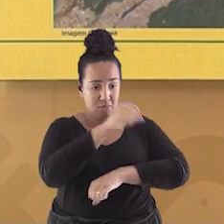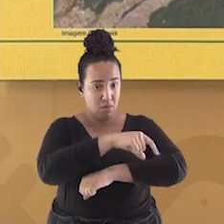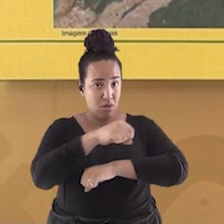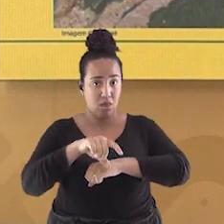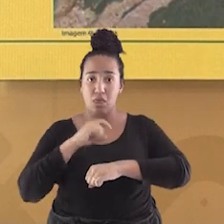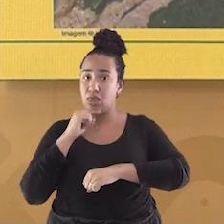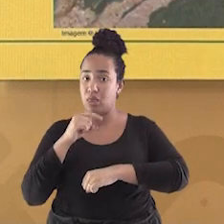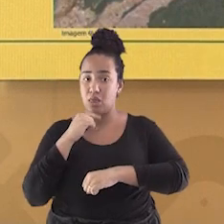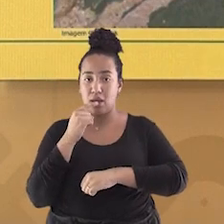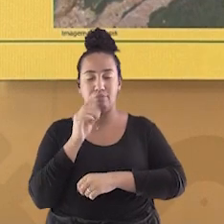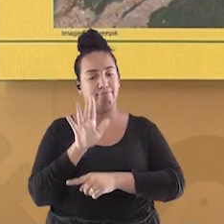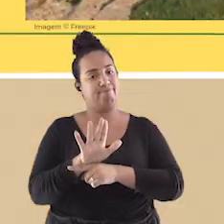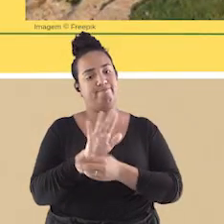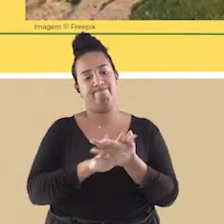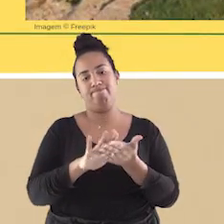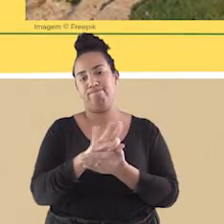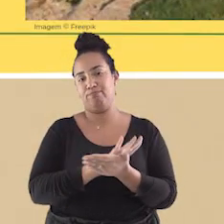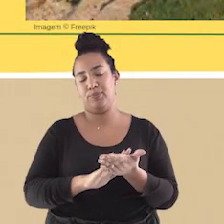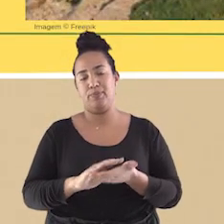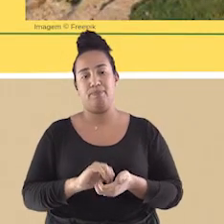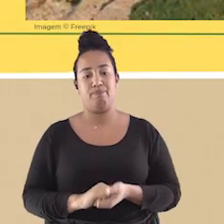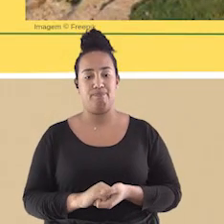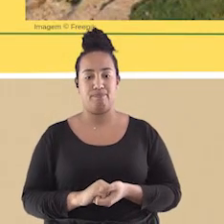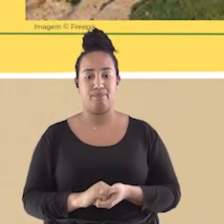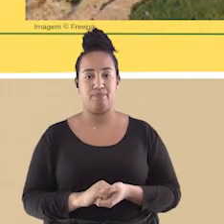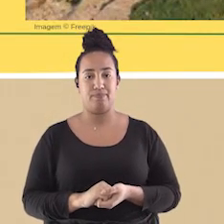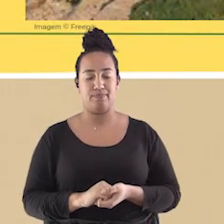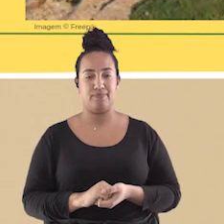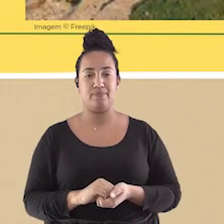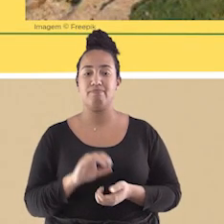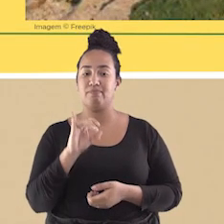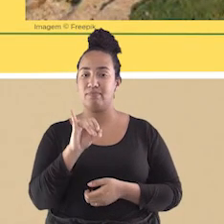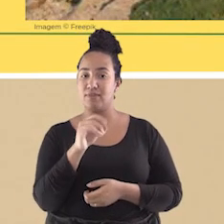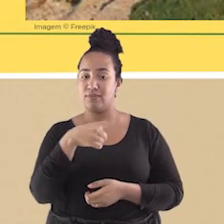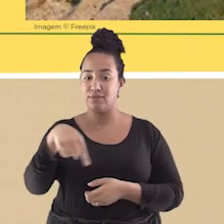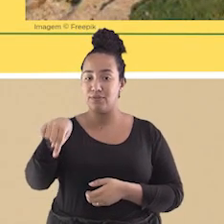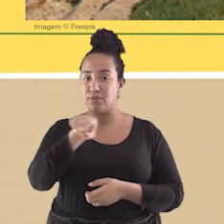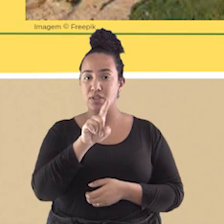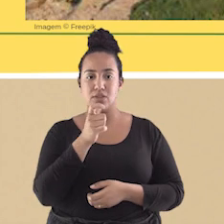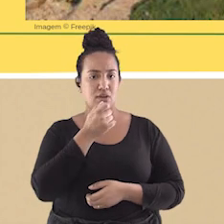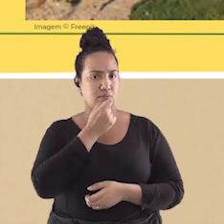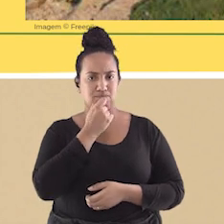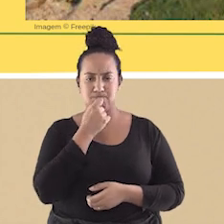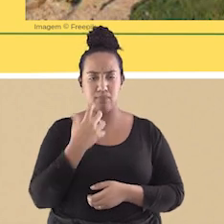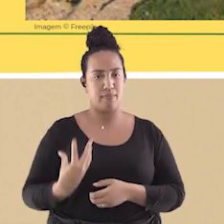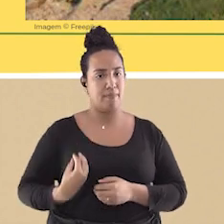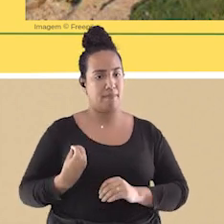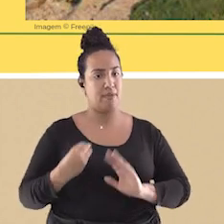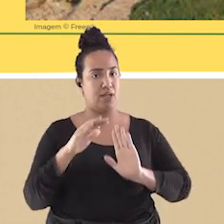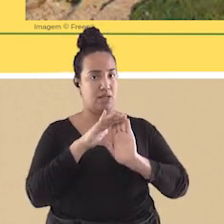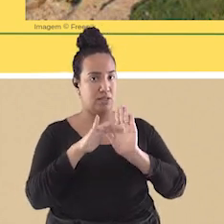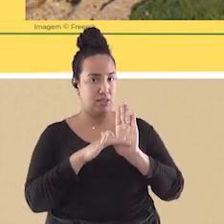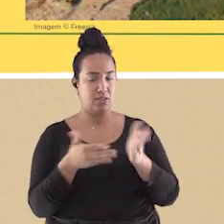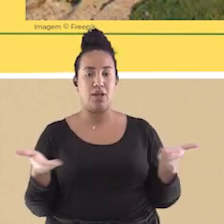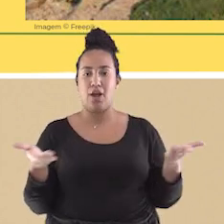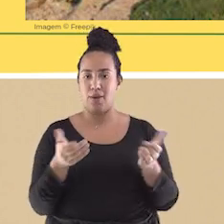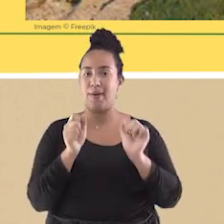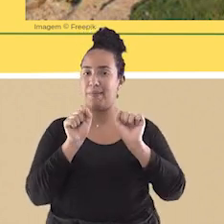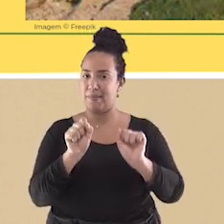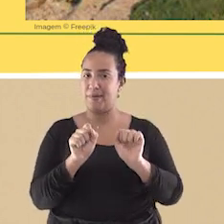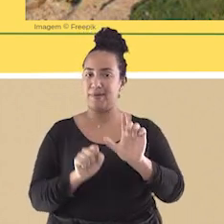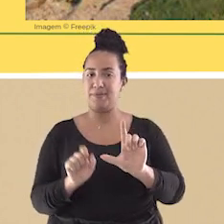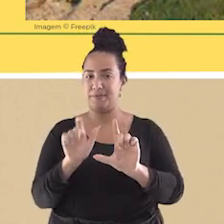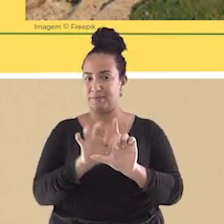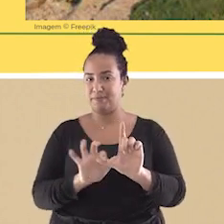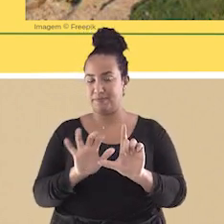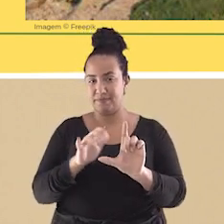não é produtivo. Se você ainda não confirmou a sua presença na aula, pode fazer agora. Aponte a